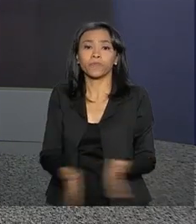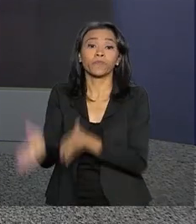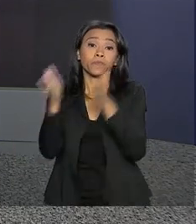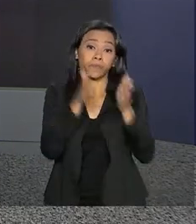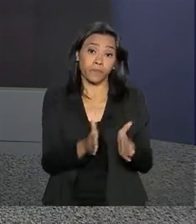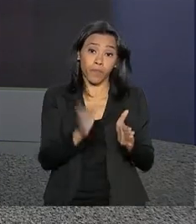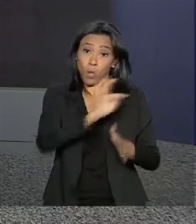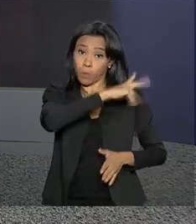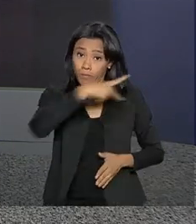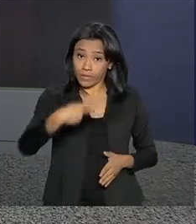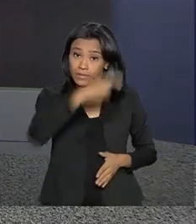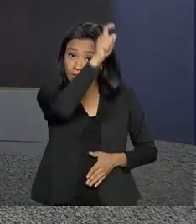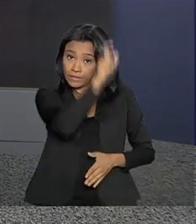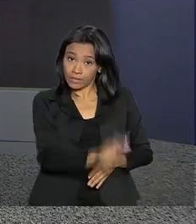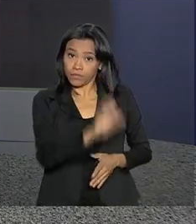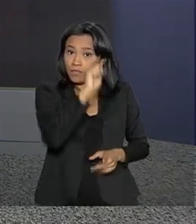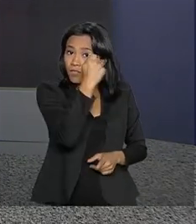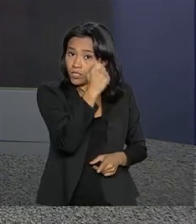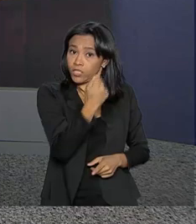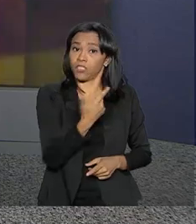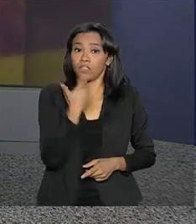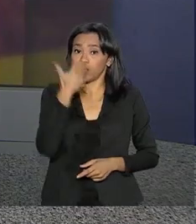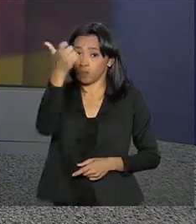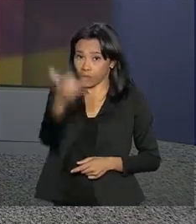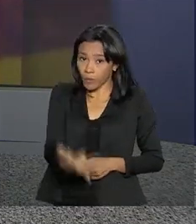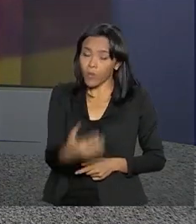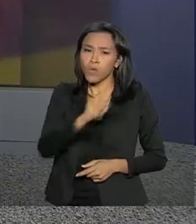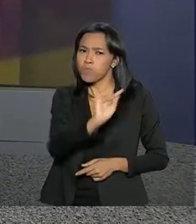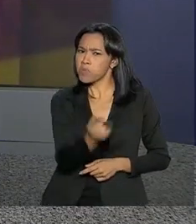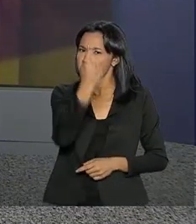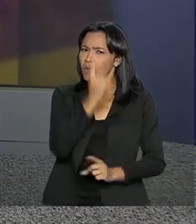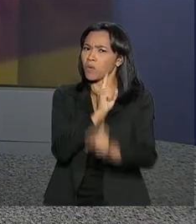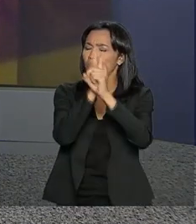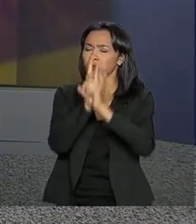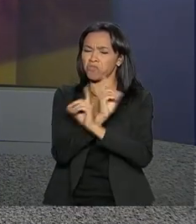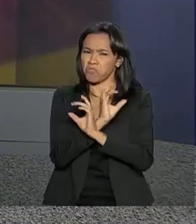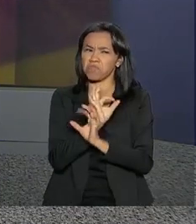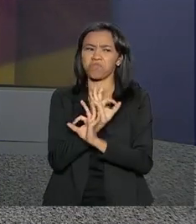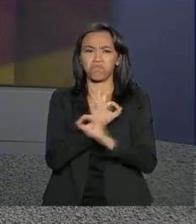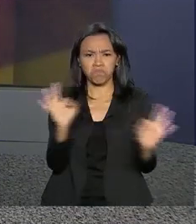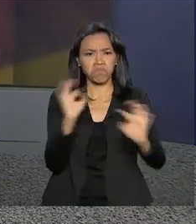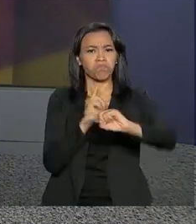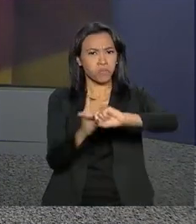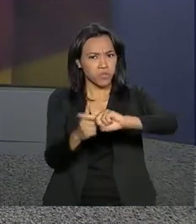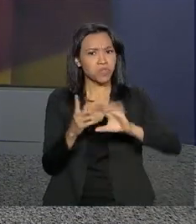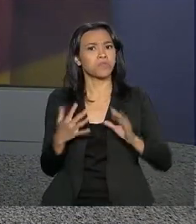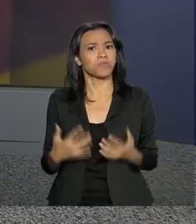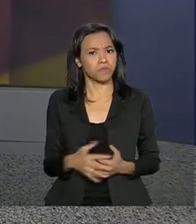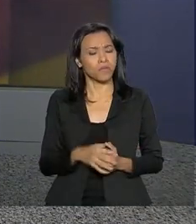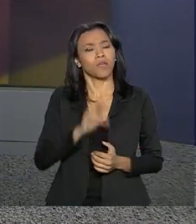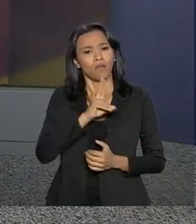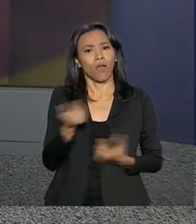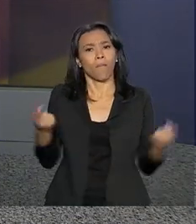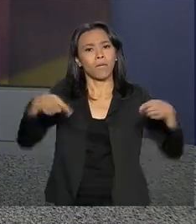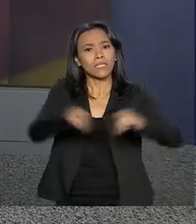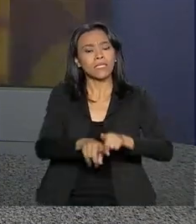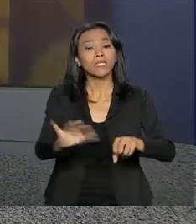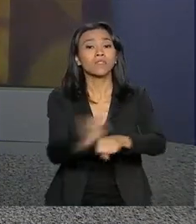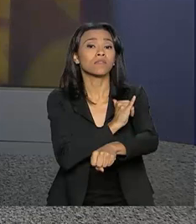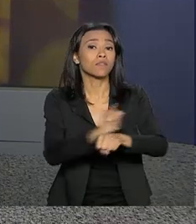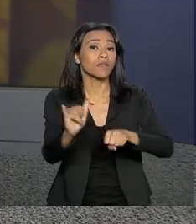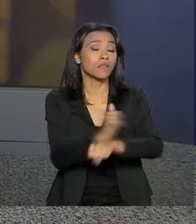da Argentina, Maurício Macri, disse que este primeiro encontro foi muito positivo e que os dois países seguirão com a parceria